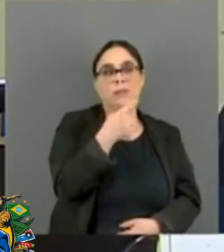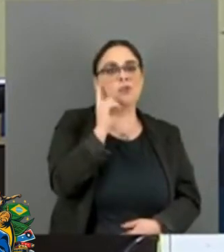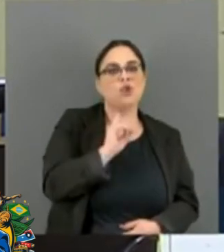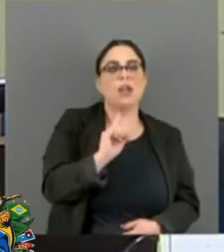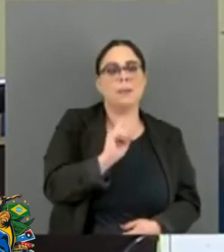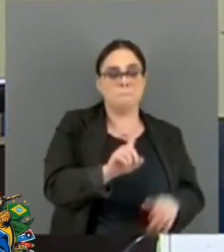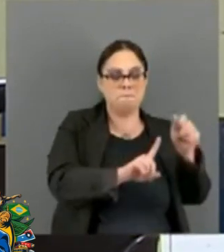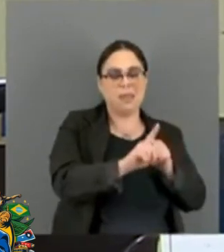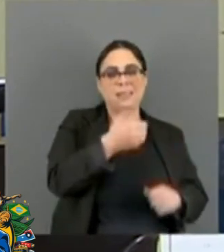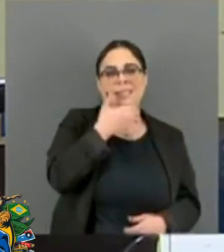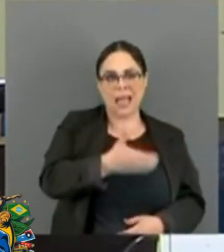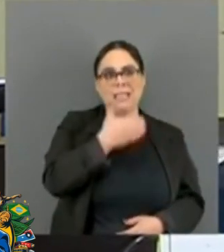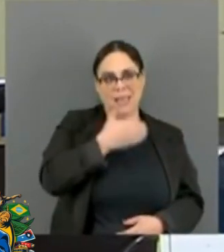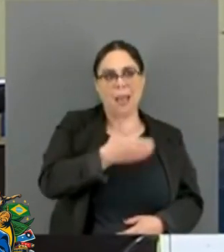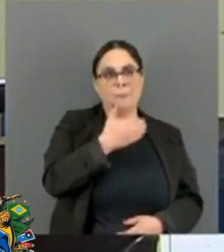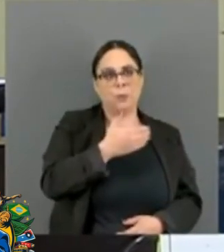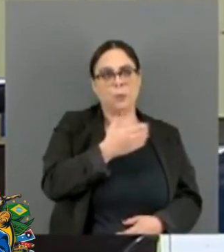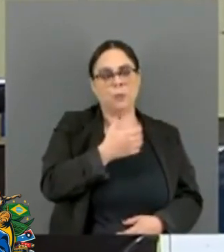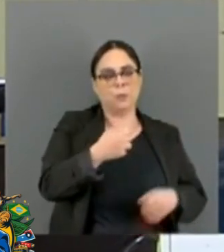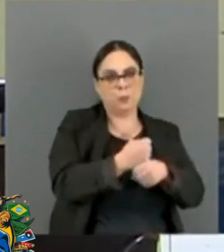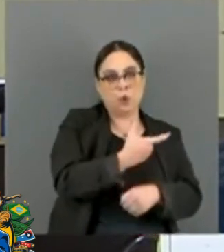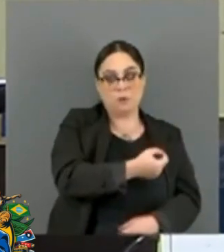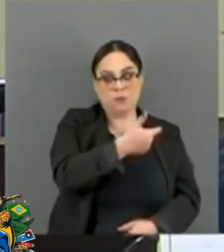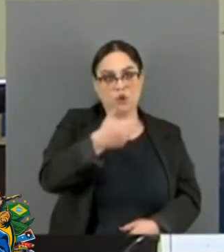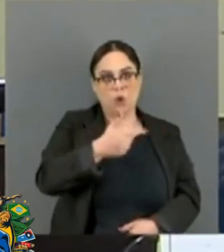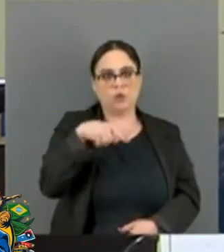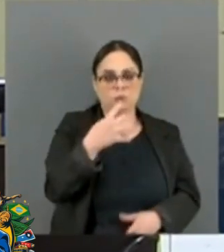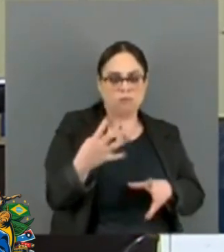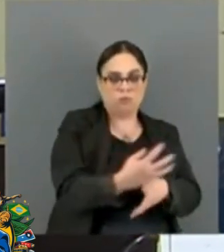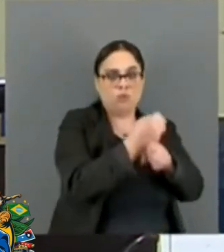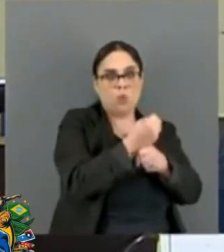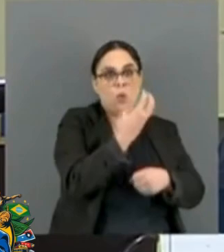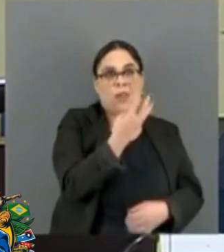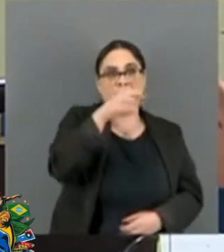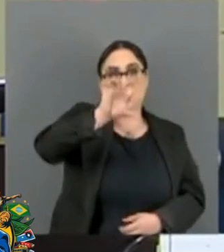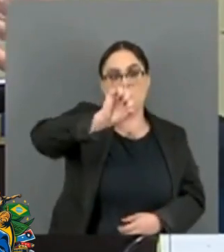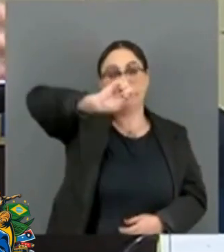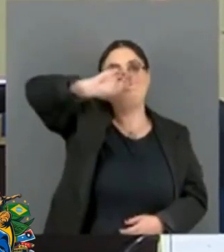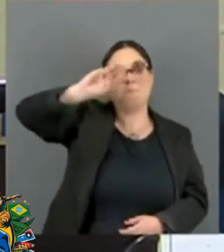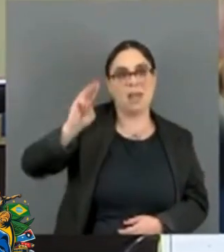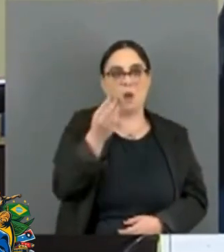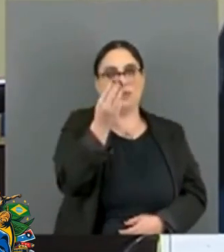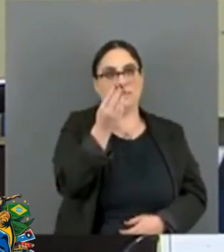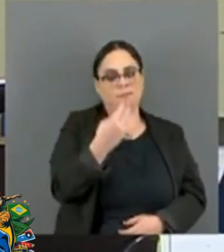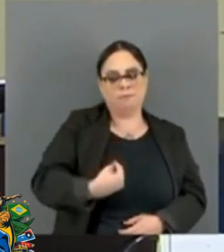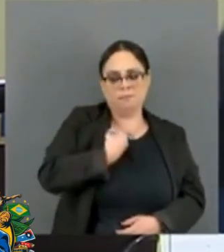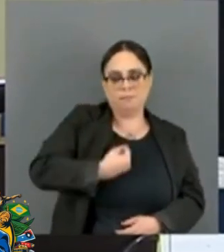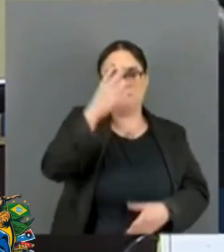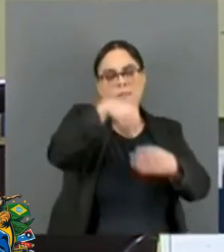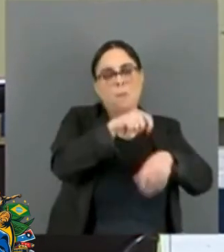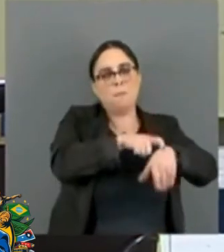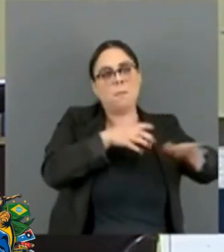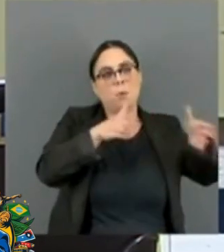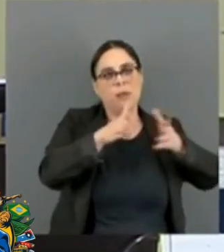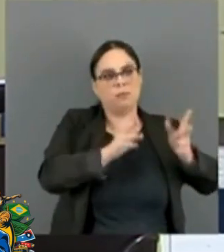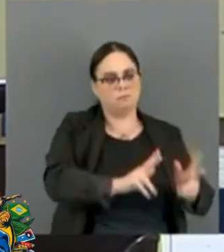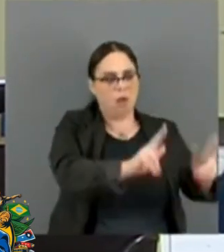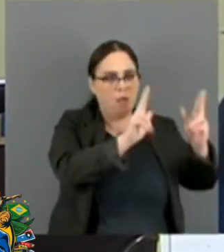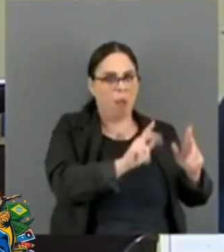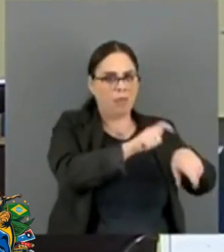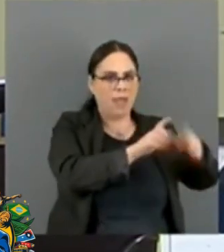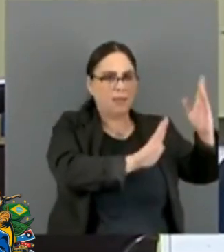22, no mês de dezembro de 22, nós tínhamos 49 milhões de visualizações num determinado momento, num recorte de